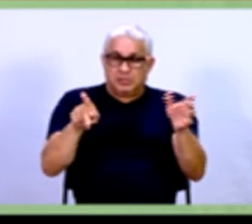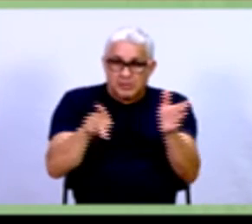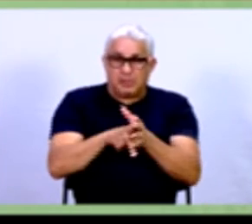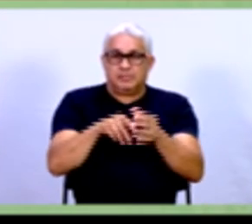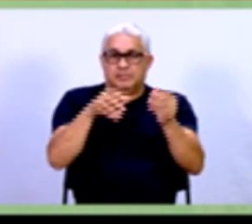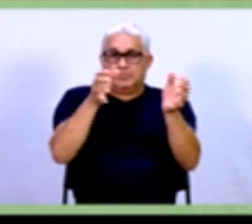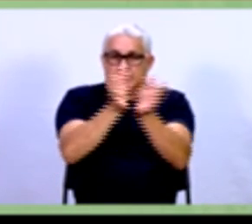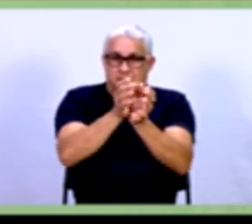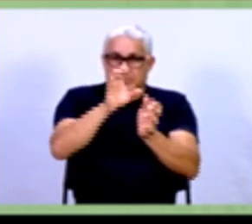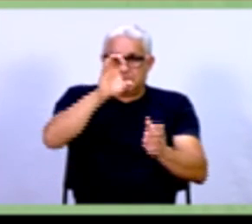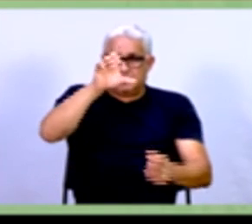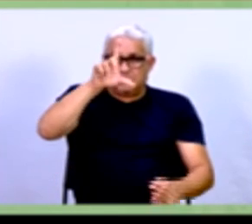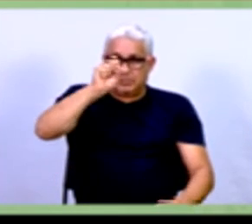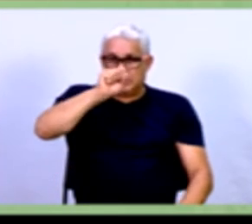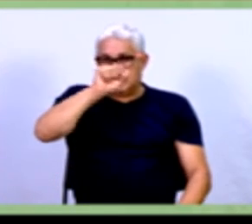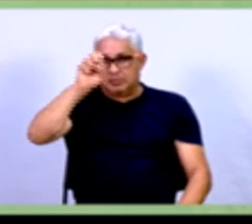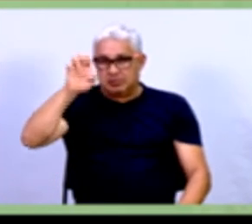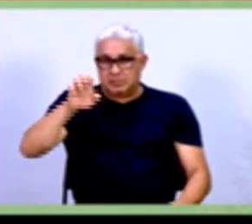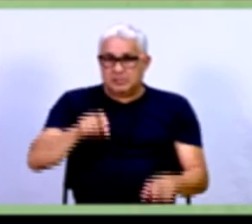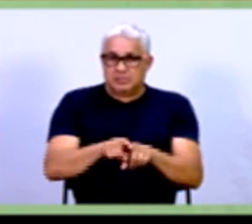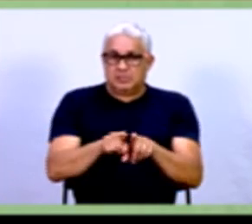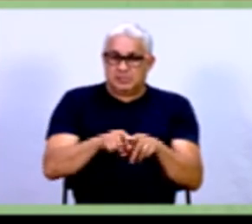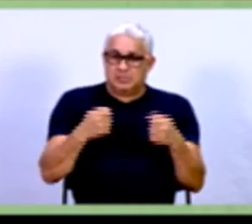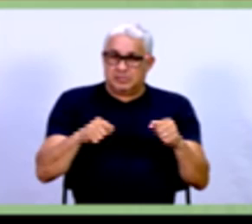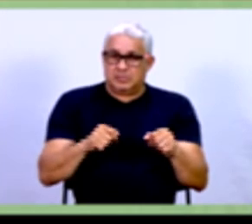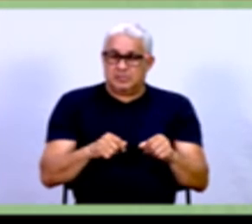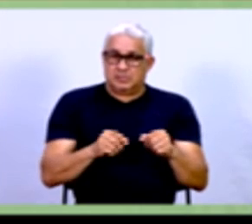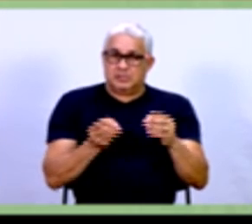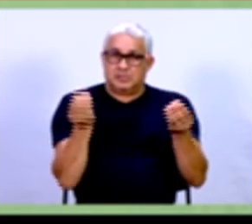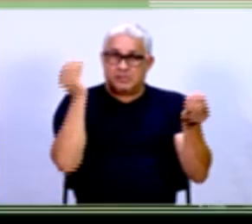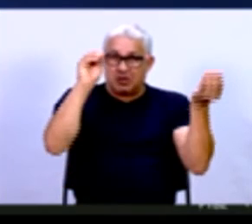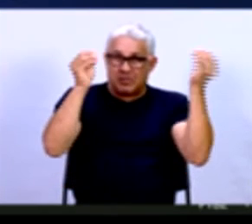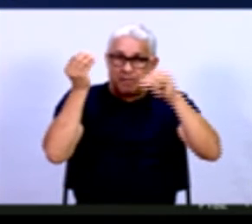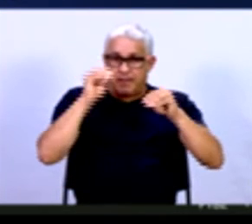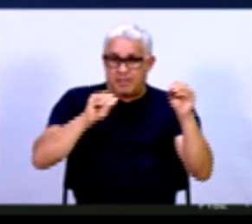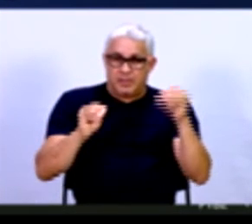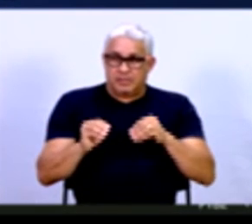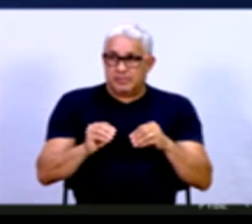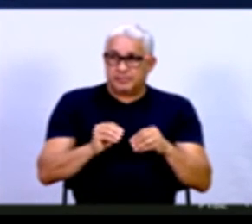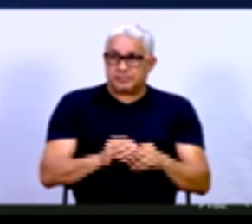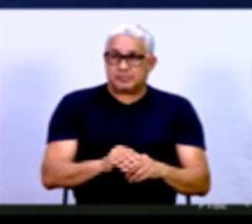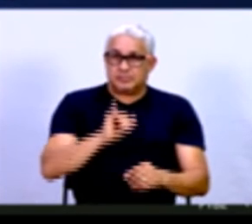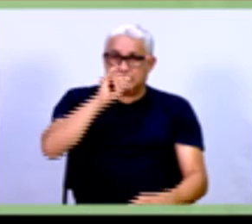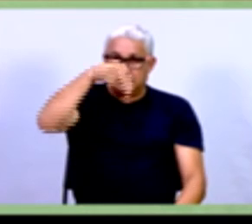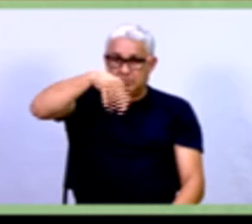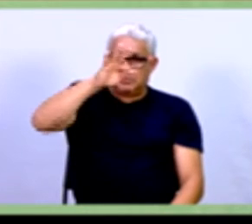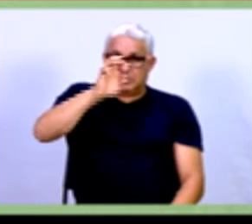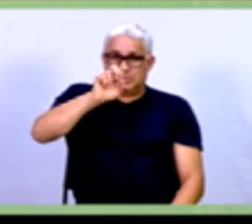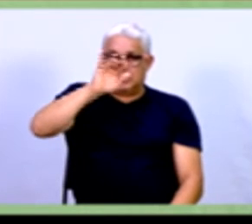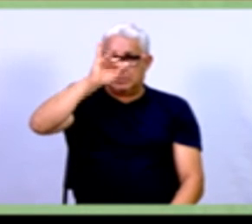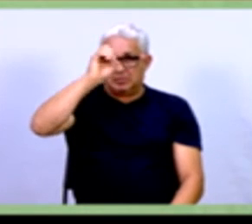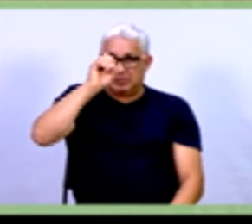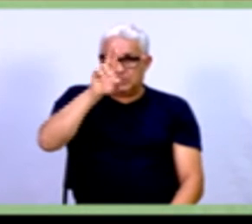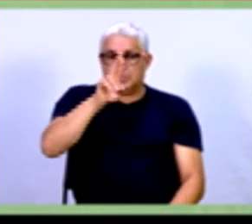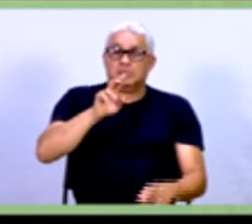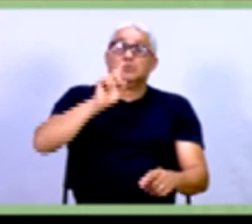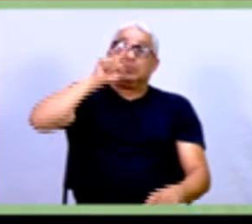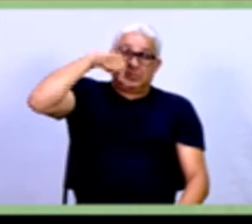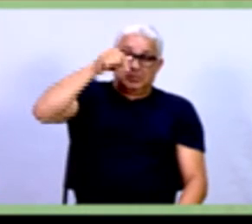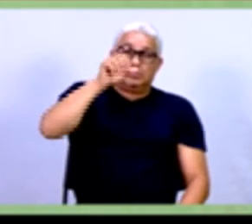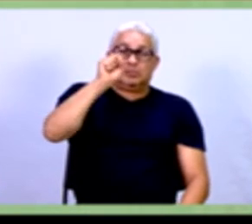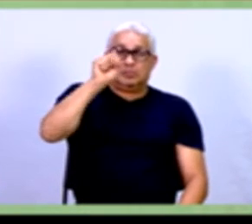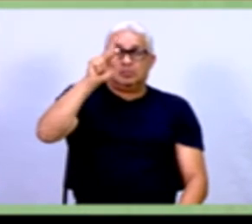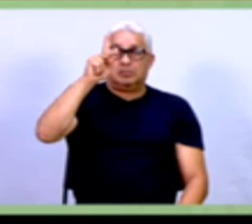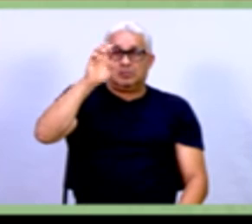gente precisa da amplitude do intervalo de classes aqui no limite inferior e aqui no limite superior,